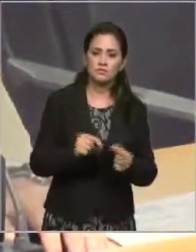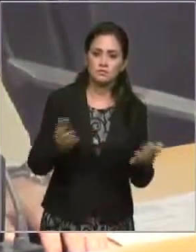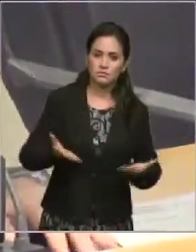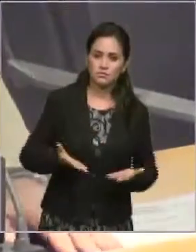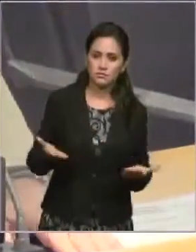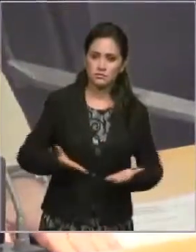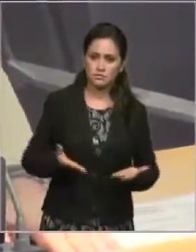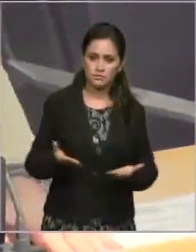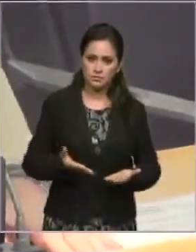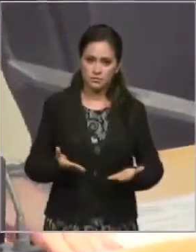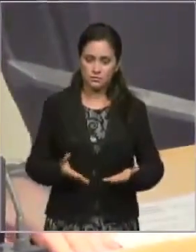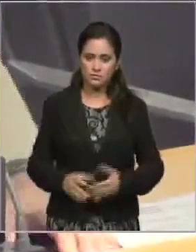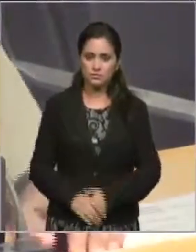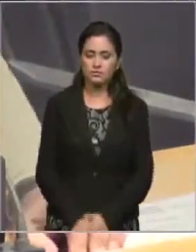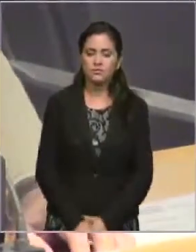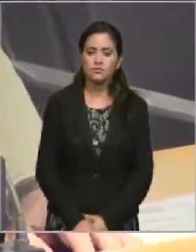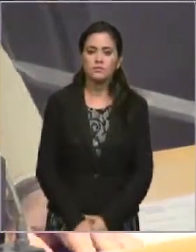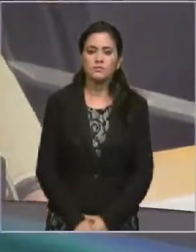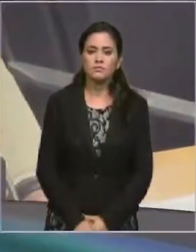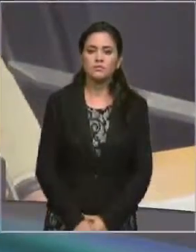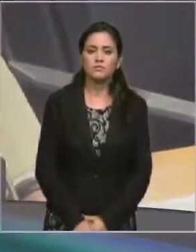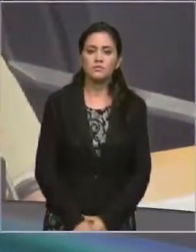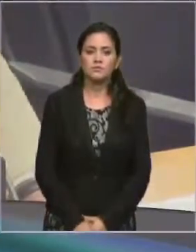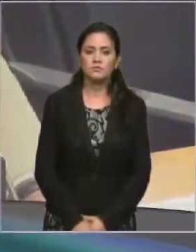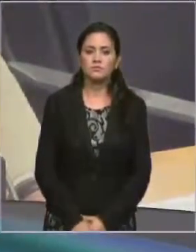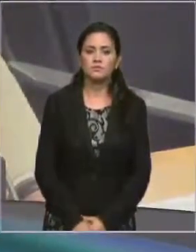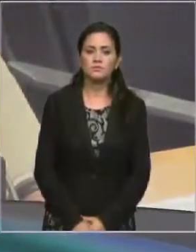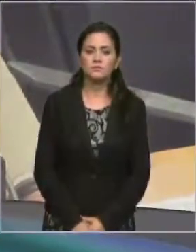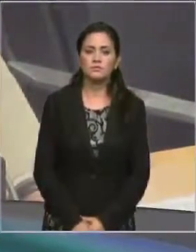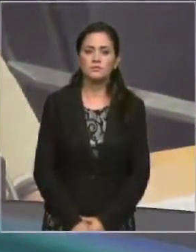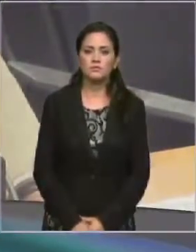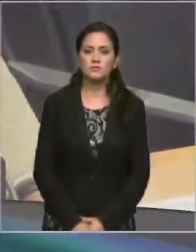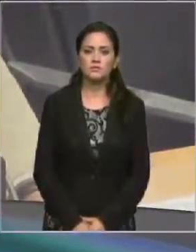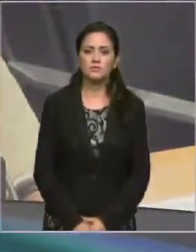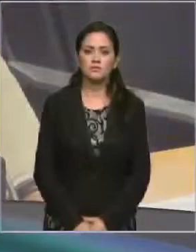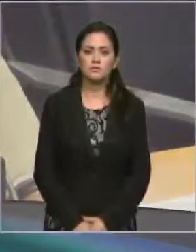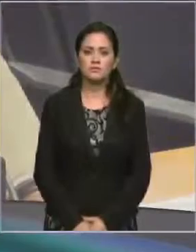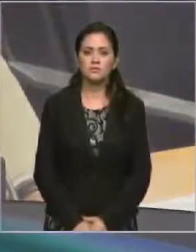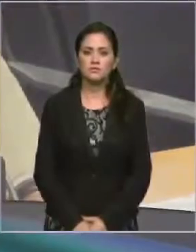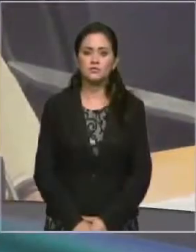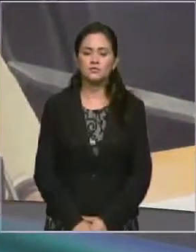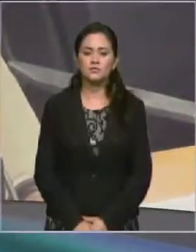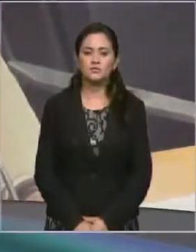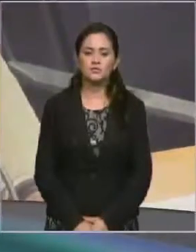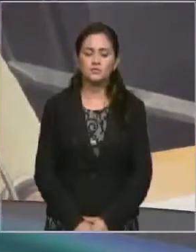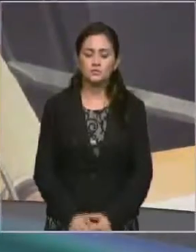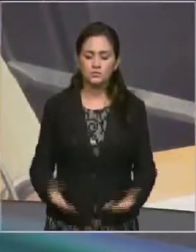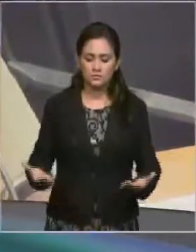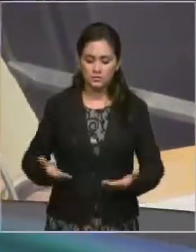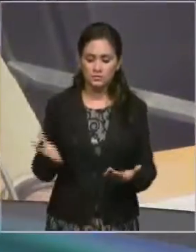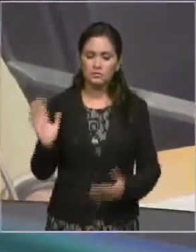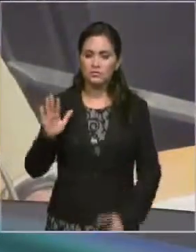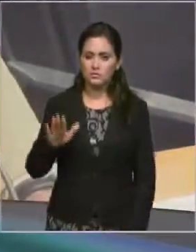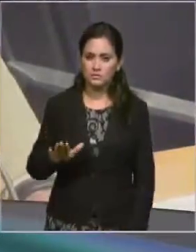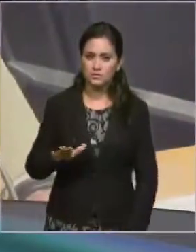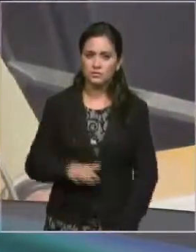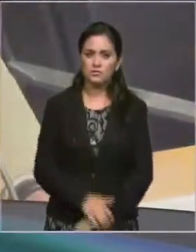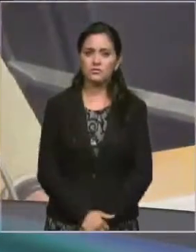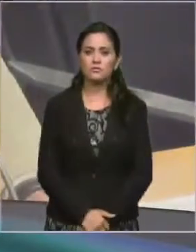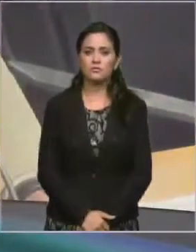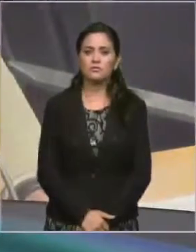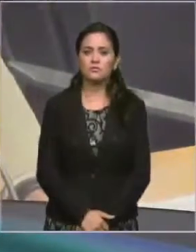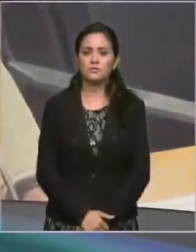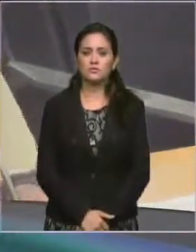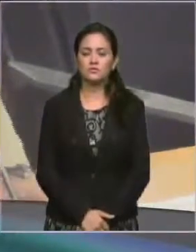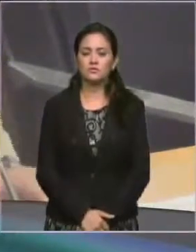à tribuna desta casa nesta tarde.